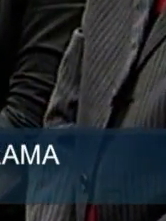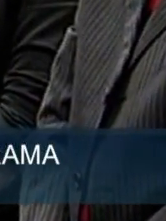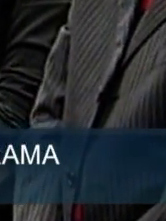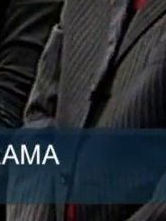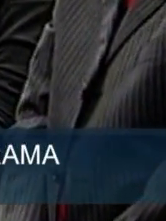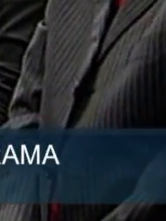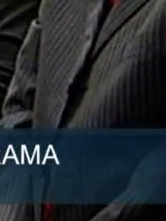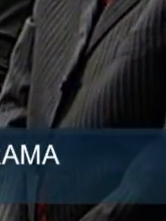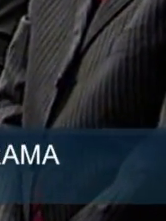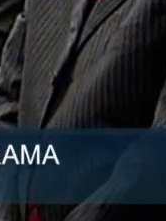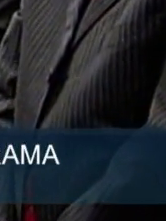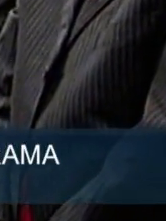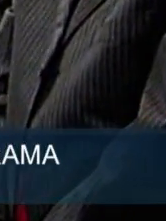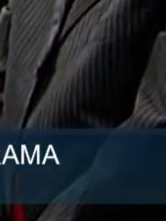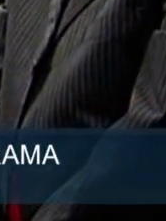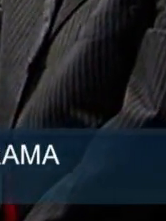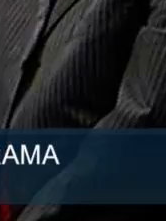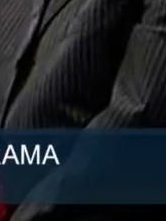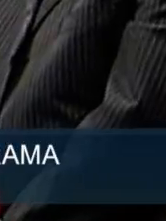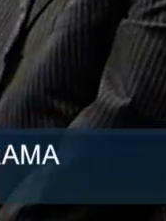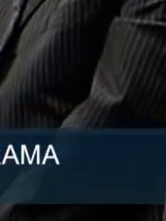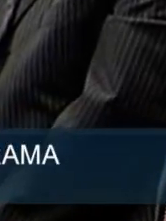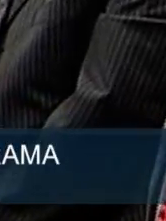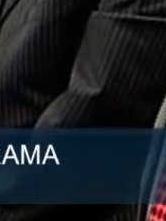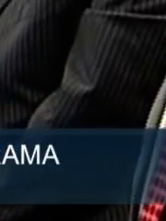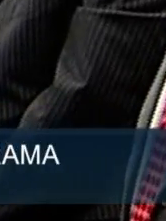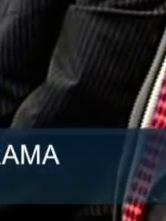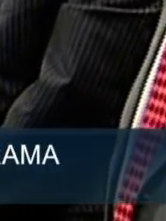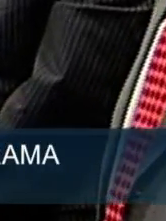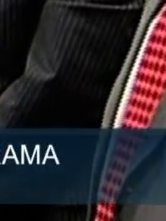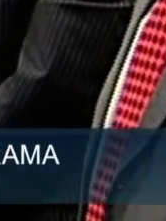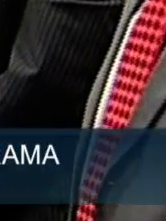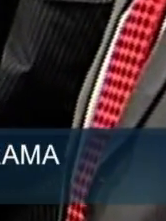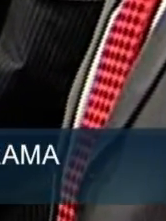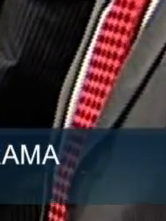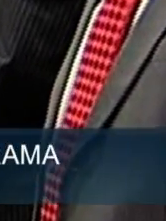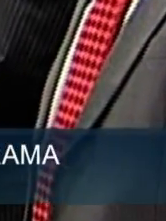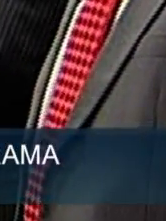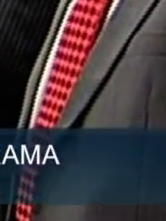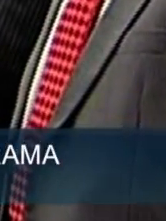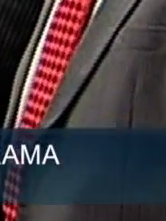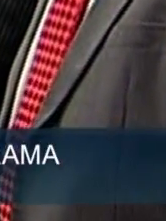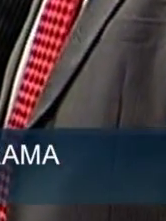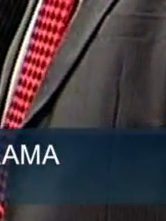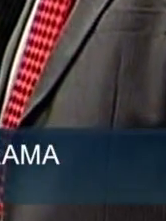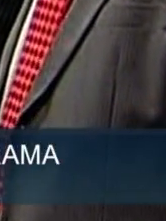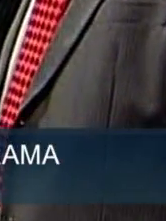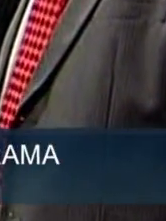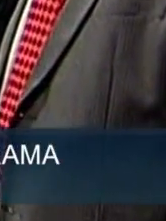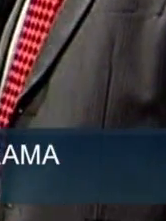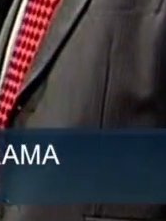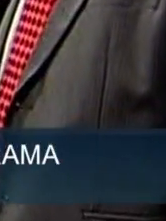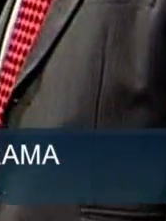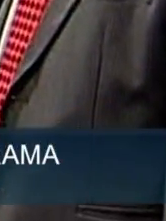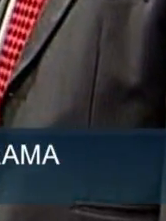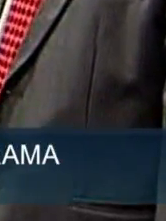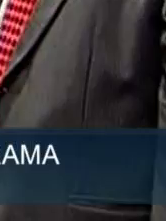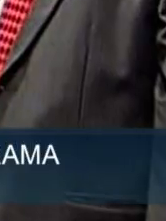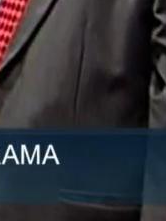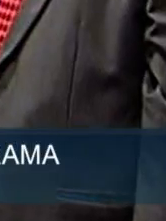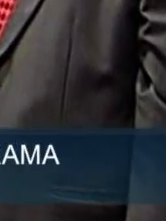sorte papuloso e o teu futuro esere essa grandeza Terra